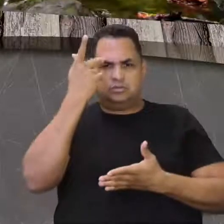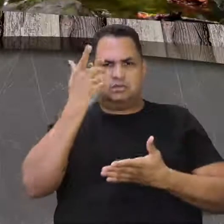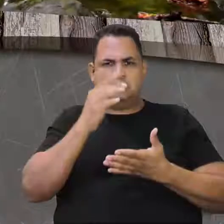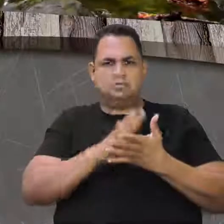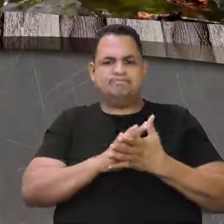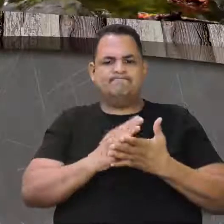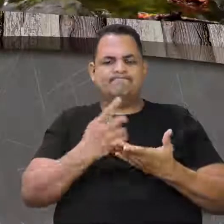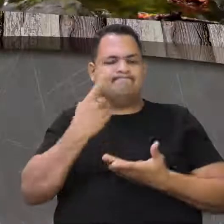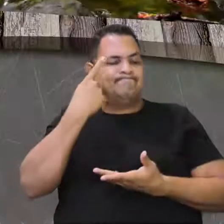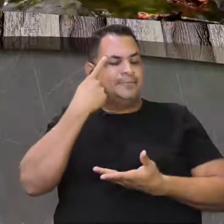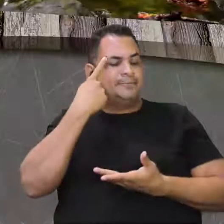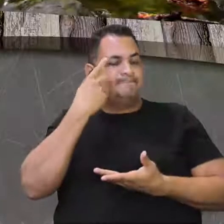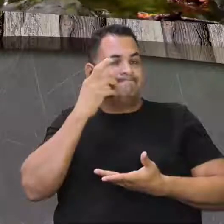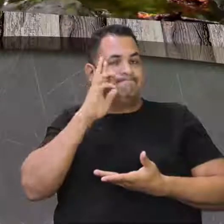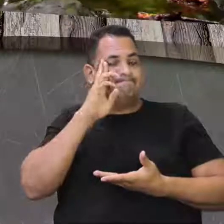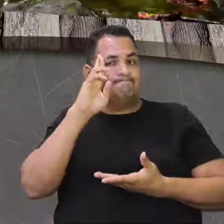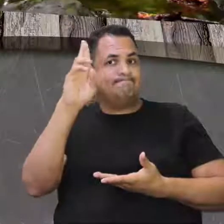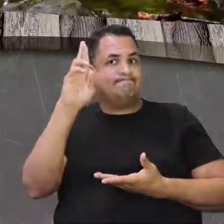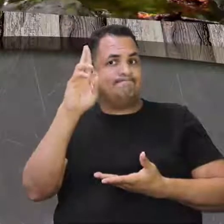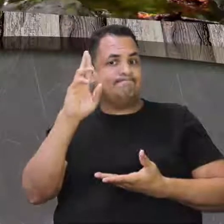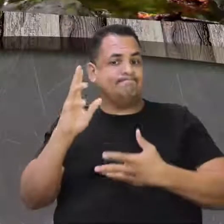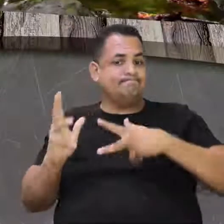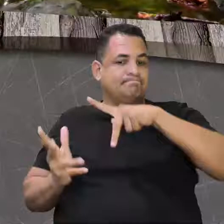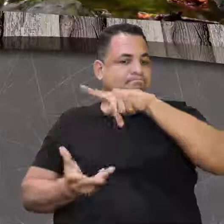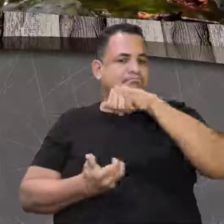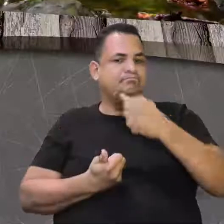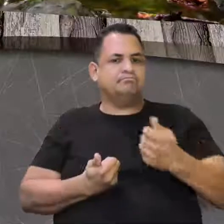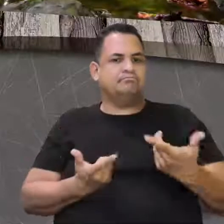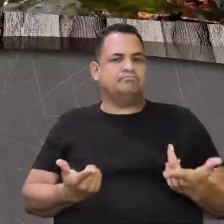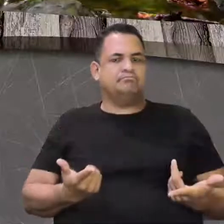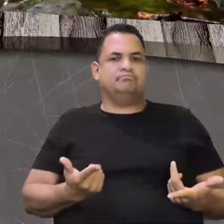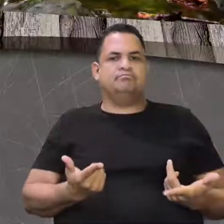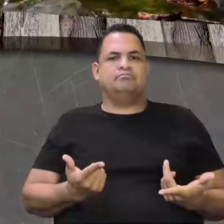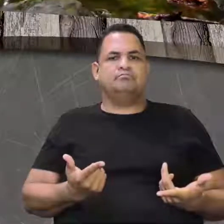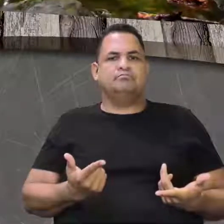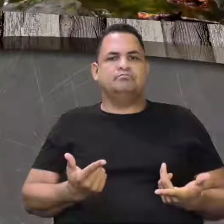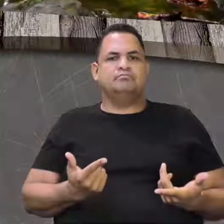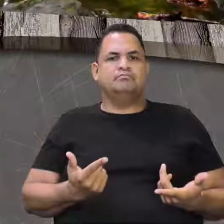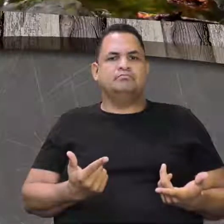se ache dono, eu acho que do mundo, né?